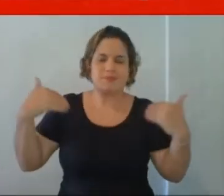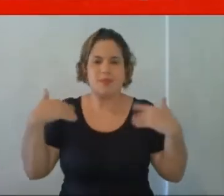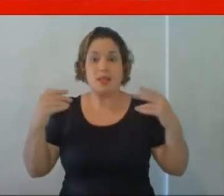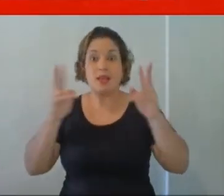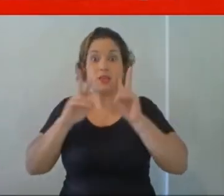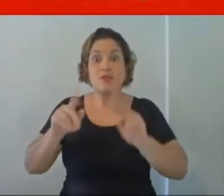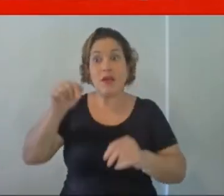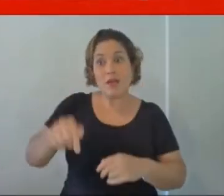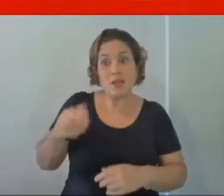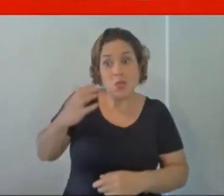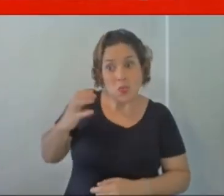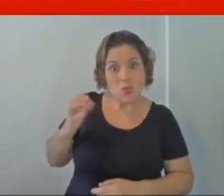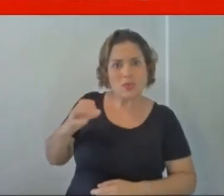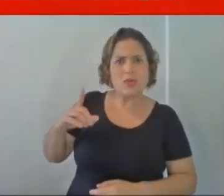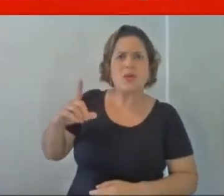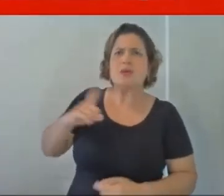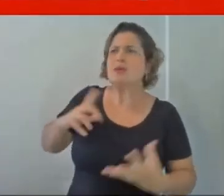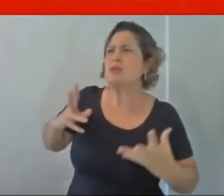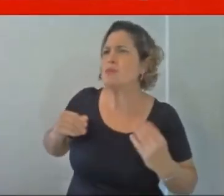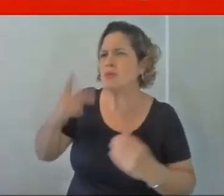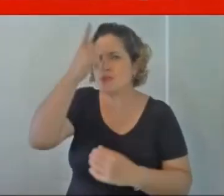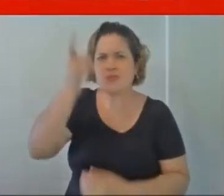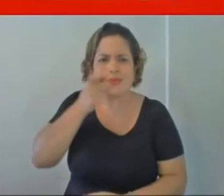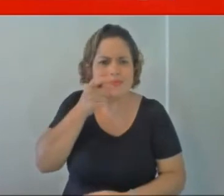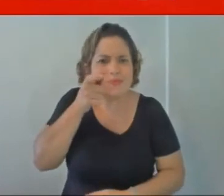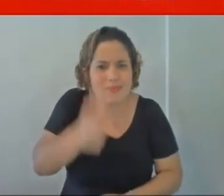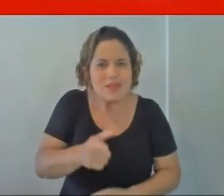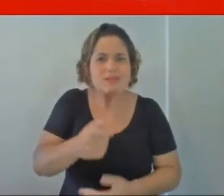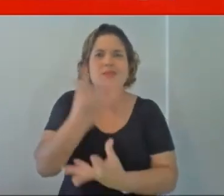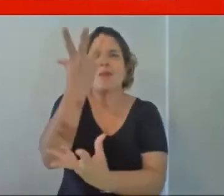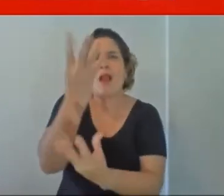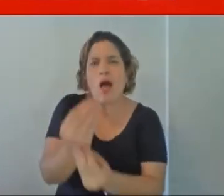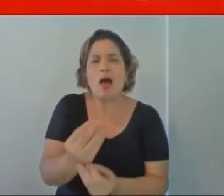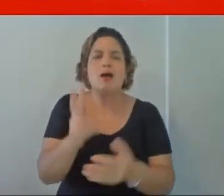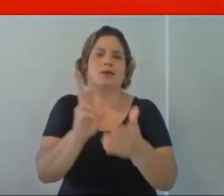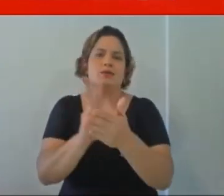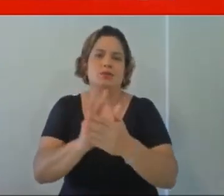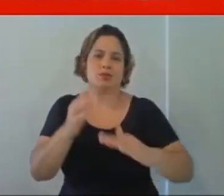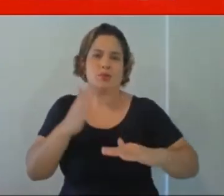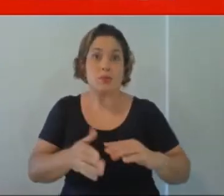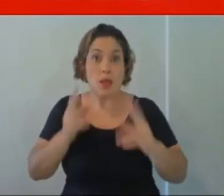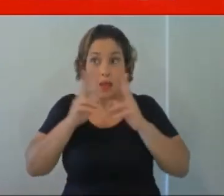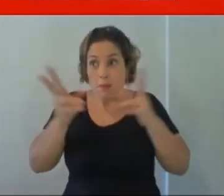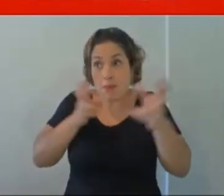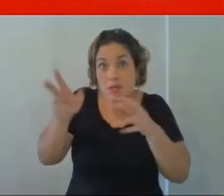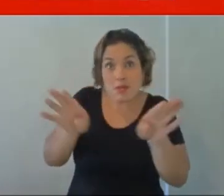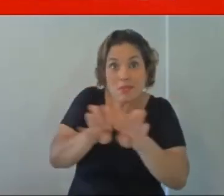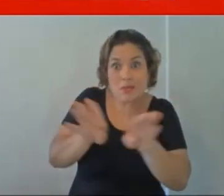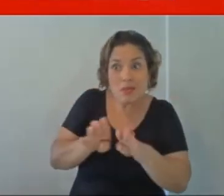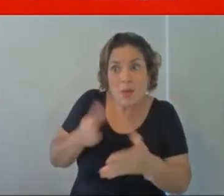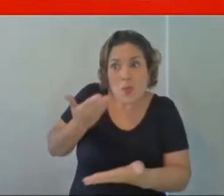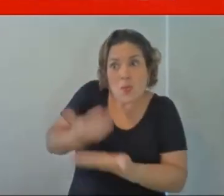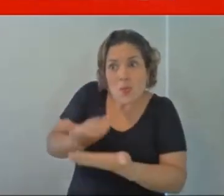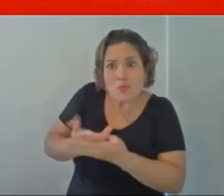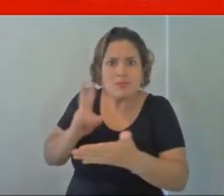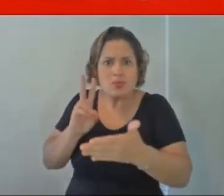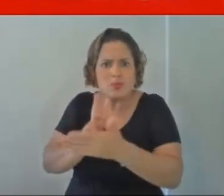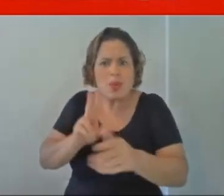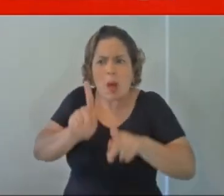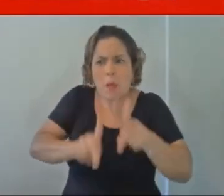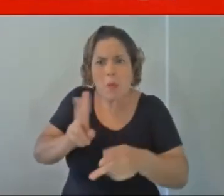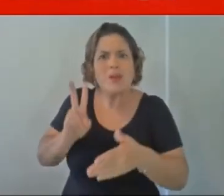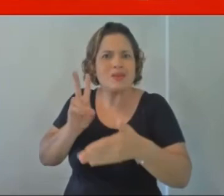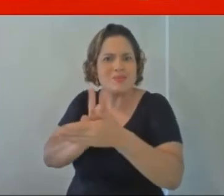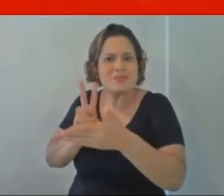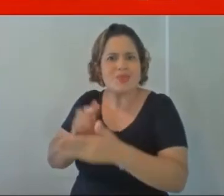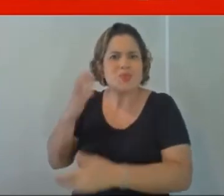que em Curitiba tem muita gente interessada pela arte indígena contemporânea e de perceber que os estudantes indígenas e a população indígena